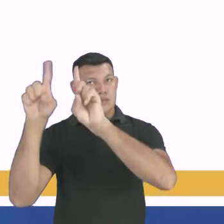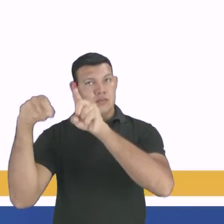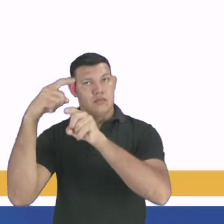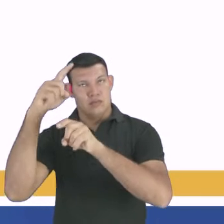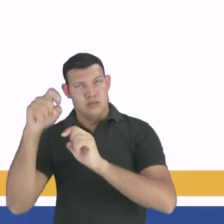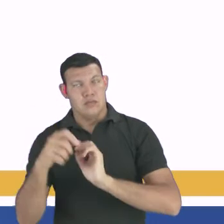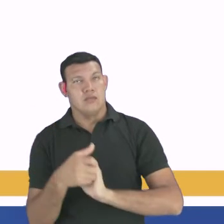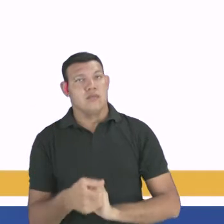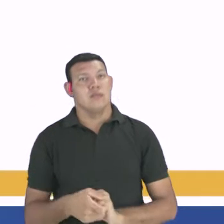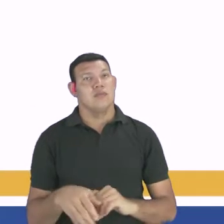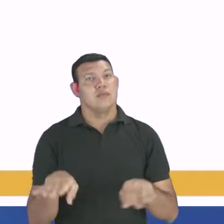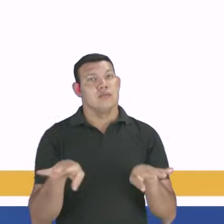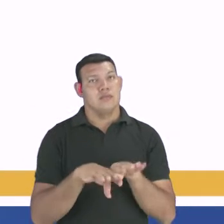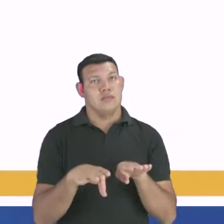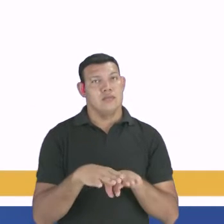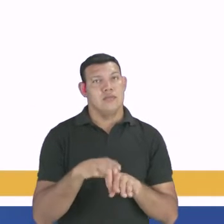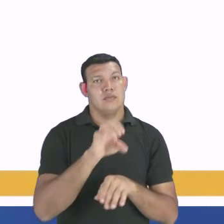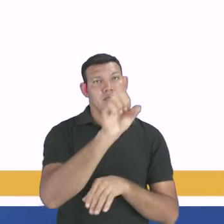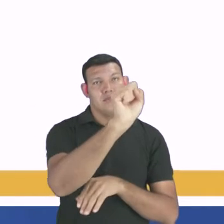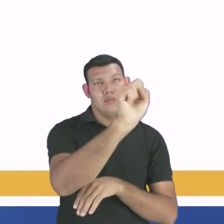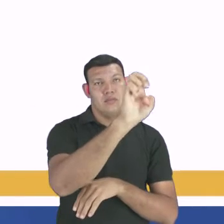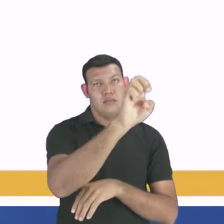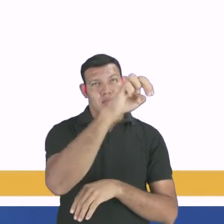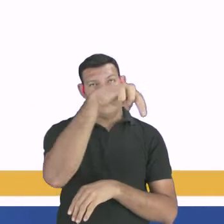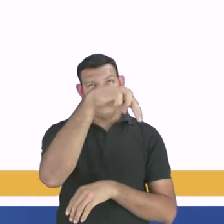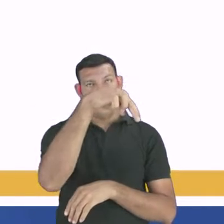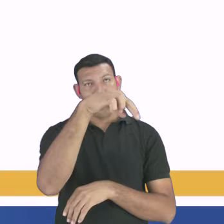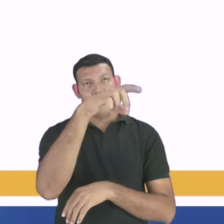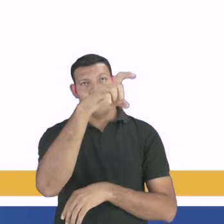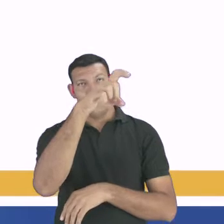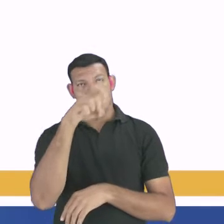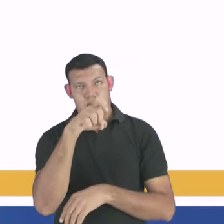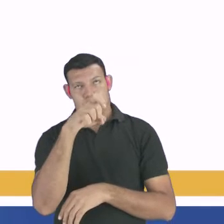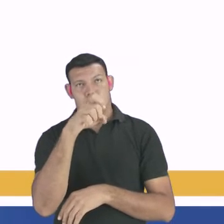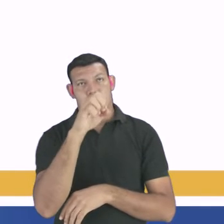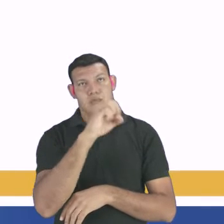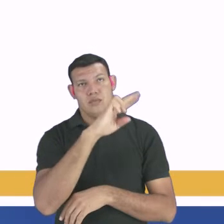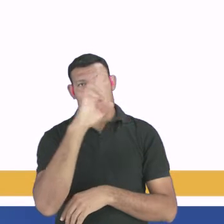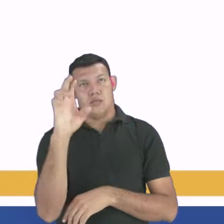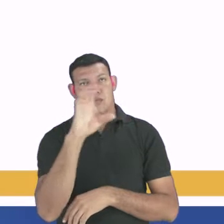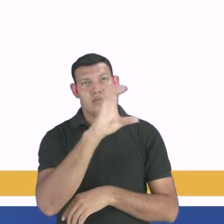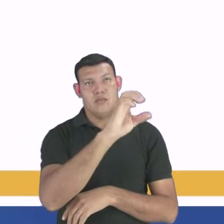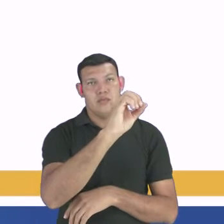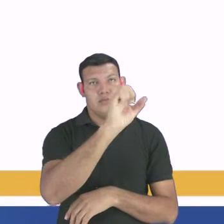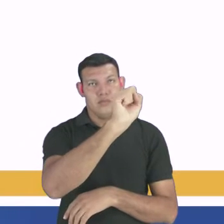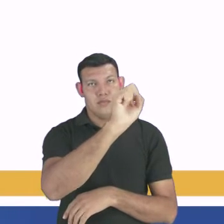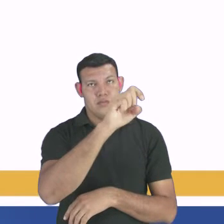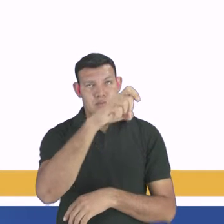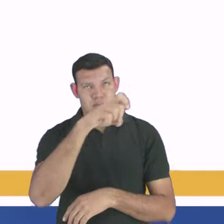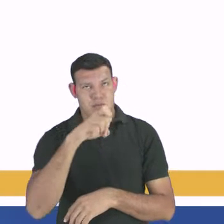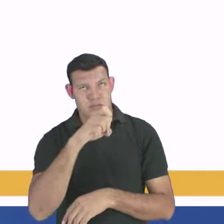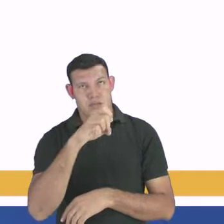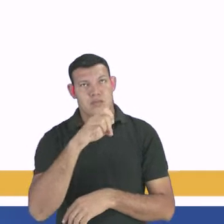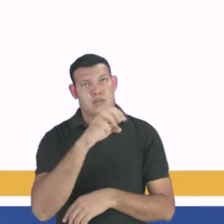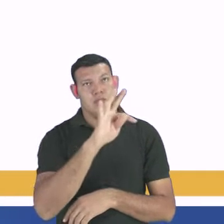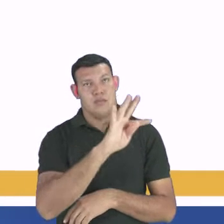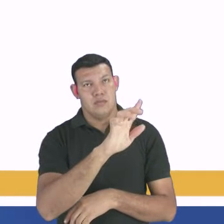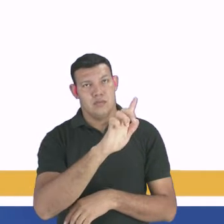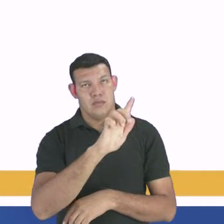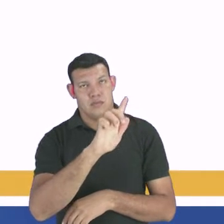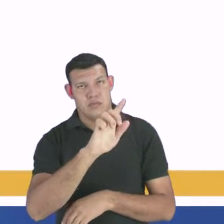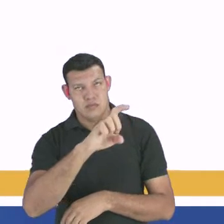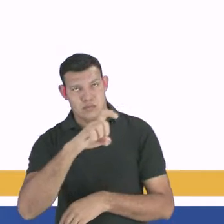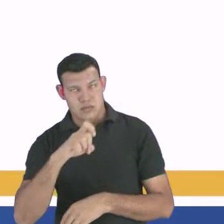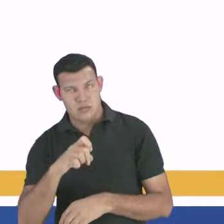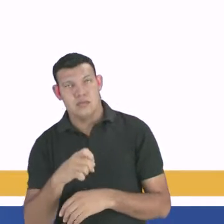tanto seno cosseno tangente quando os X for igual a a em raízes aí nós vamos ter o